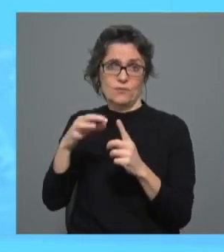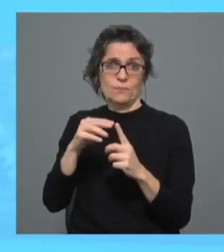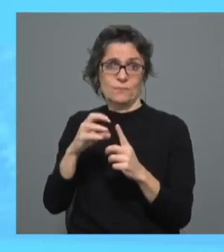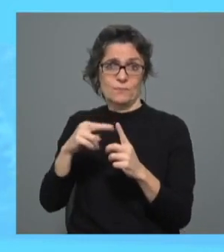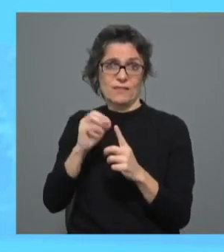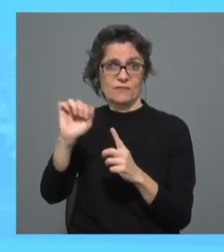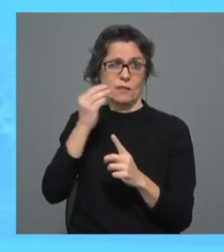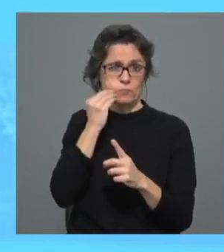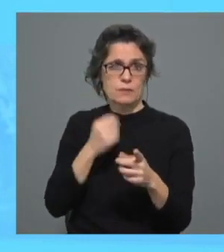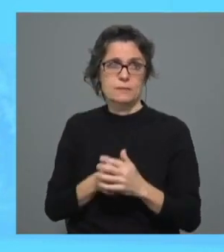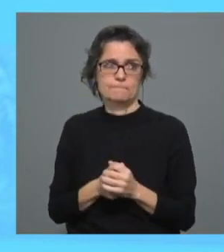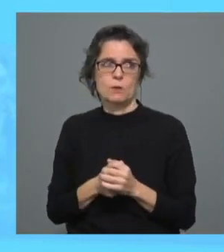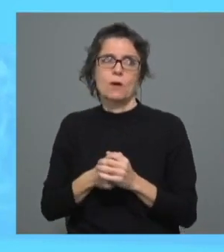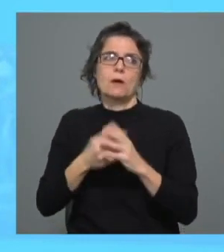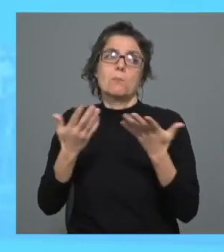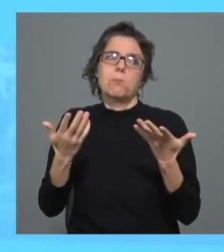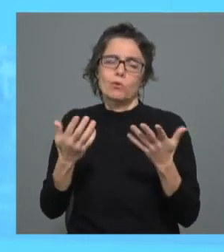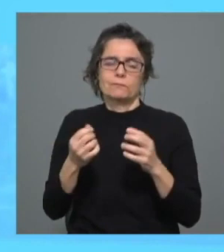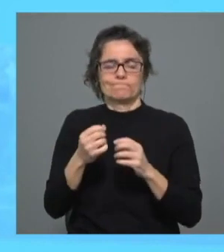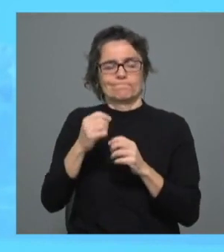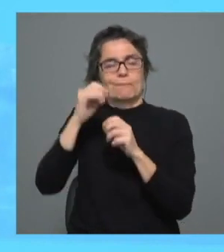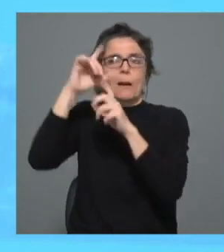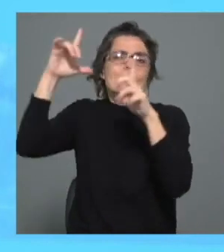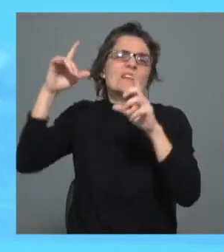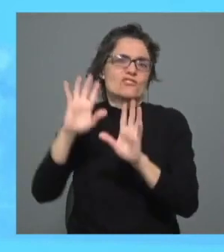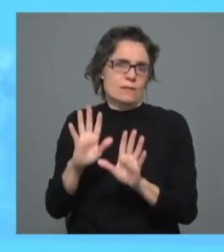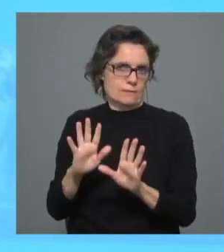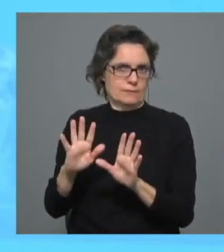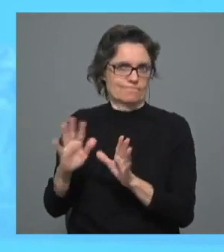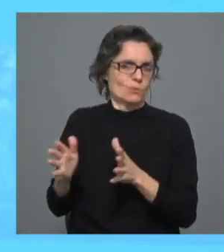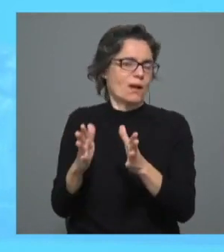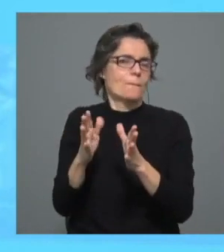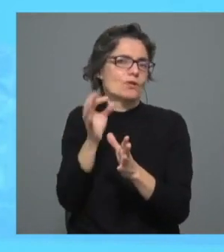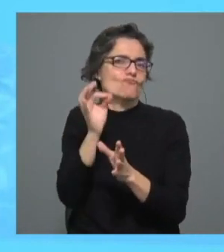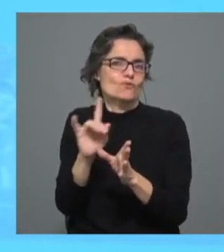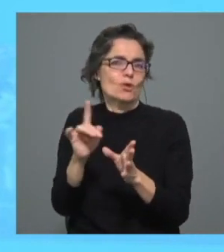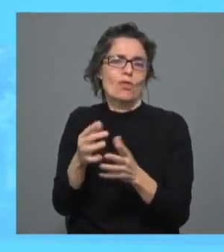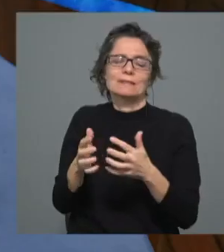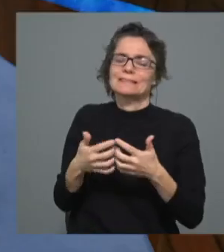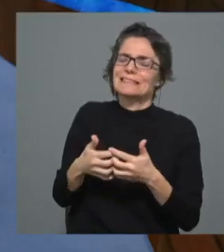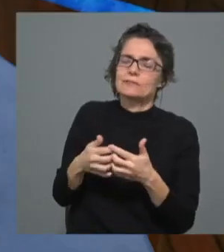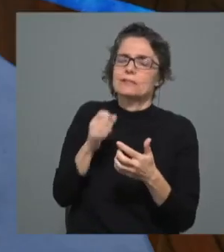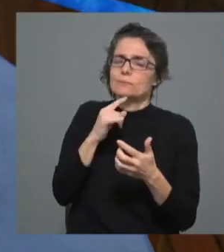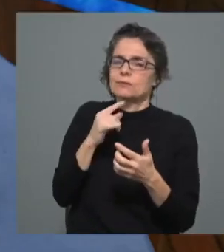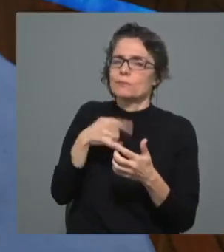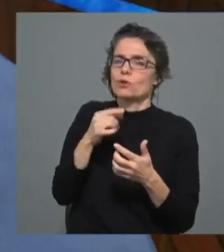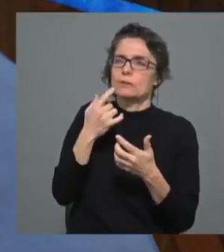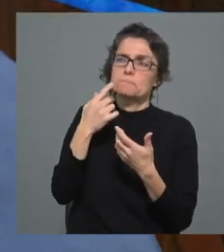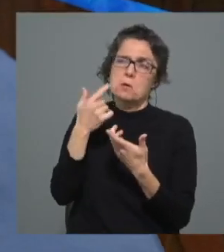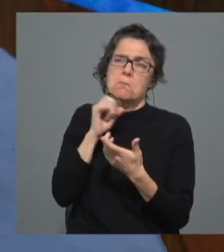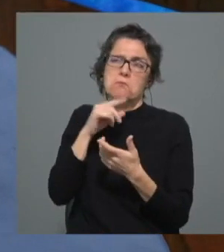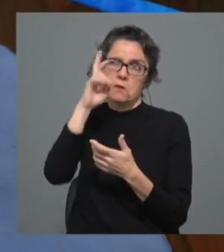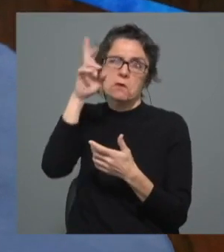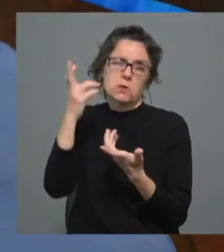Encaminhava-se, talvez não seja, se me permite a melhor palavra, imaginava-se, julgava-se... Dava-se o benefício da dúvida. Dava-se o benefício da dúvida que a